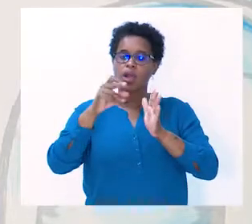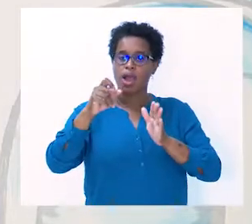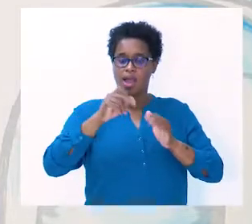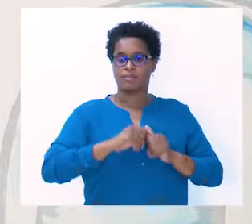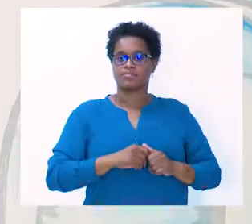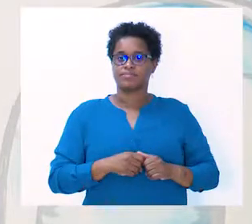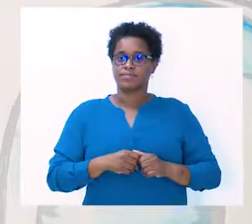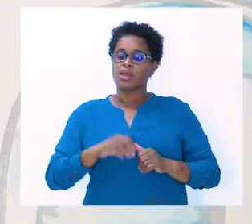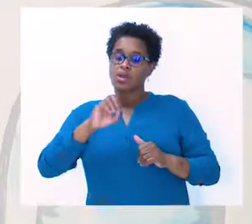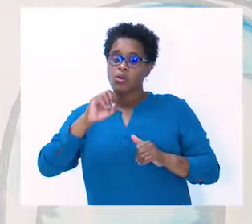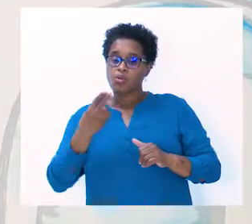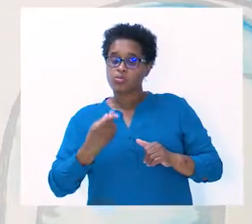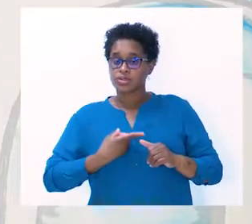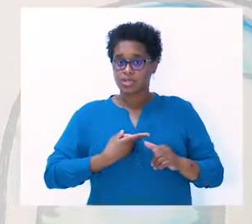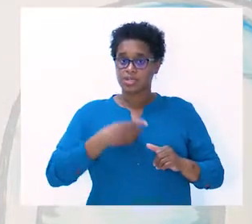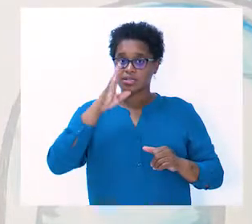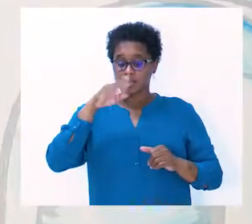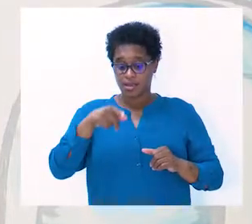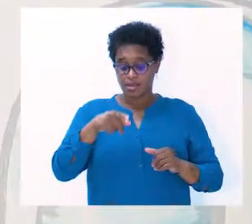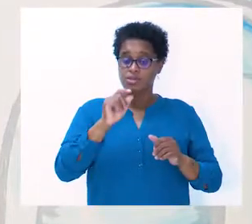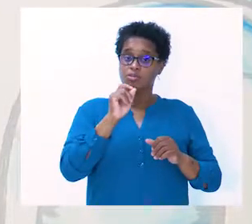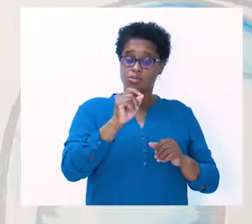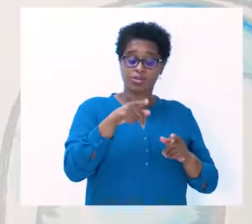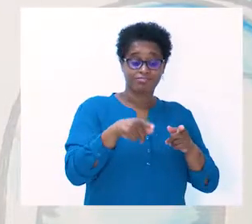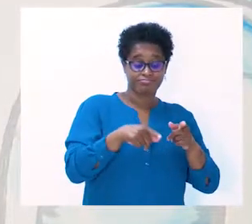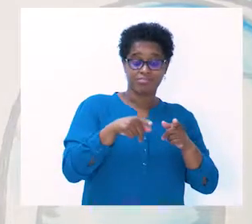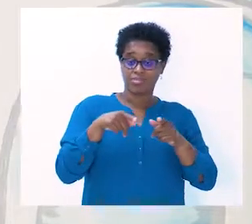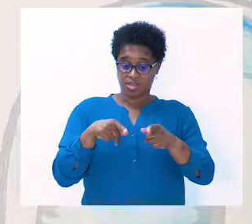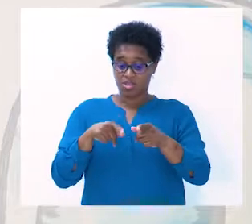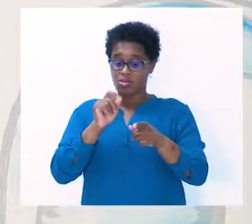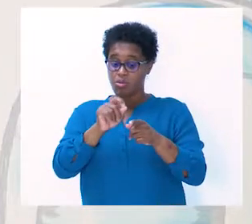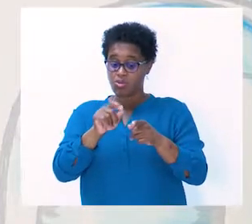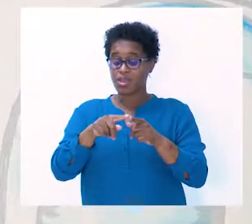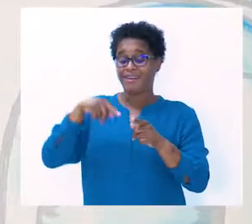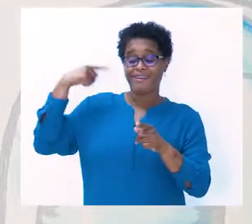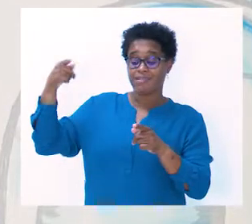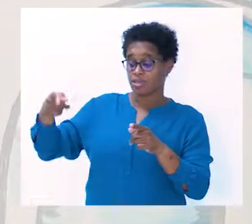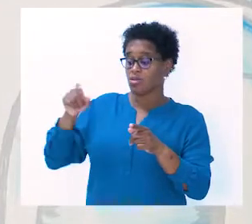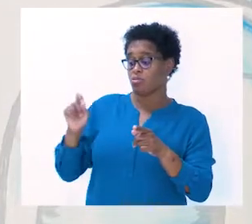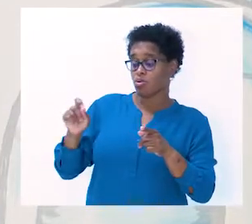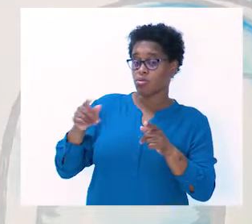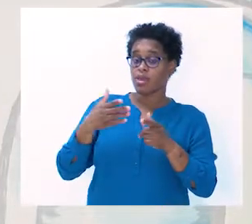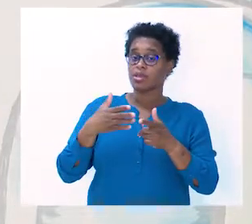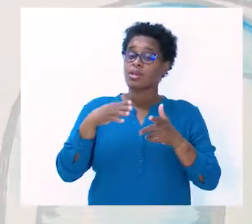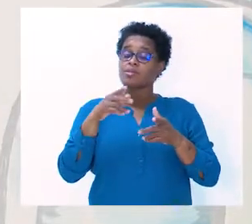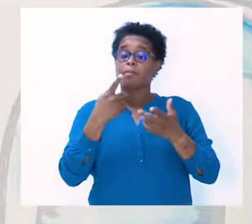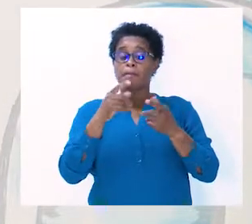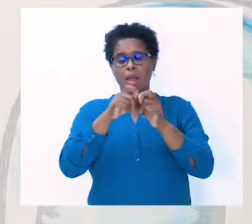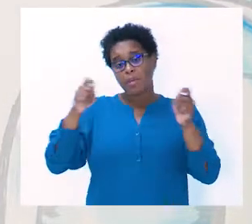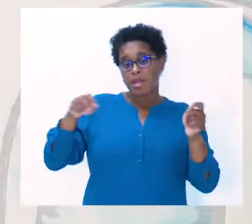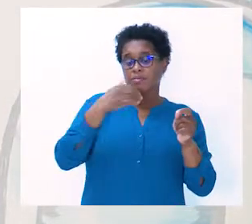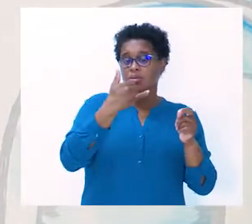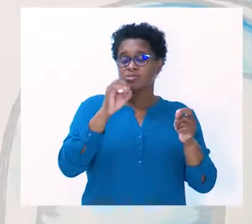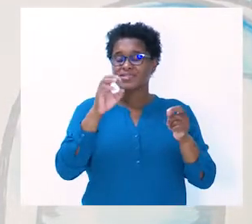figura A. Ou seja, se aqui desse ponto até este ponto mede, por exemplo, 5 centímetros, daqui